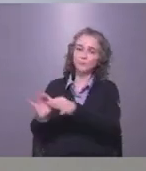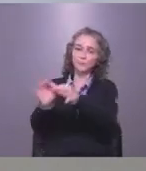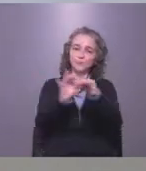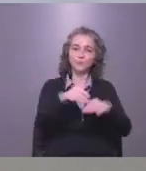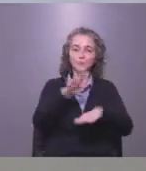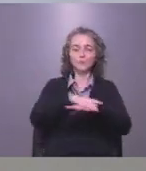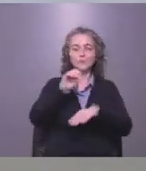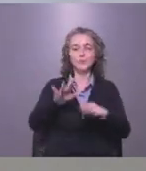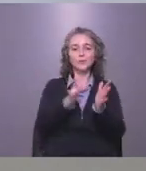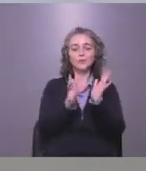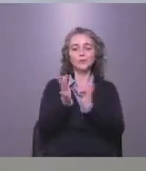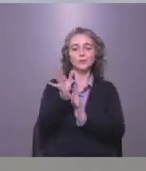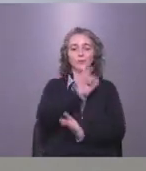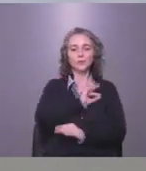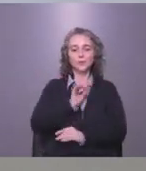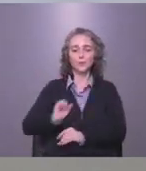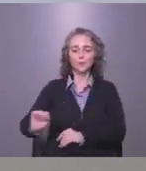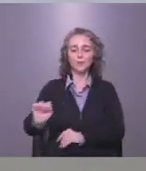Senhor. Amém.